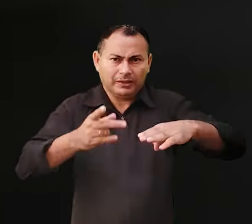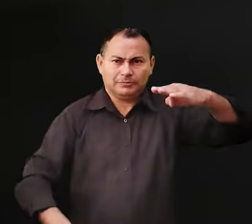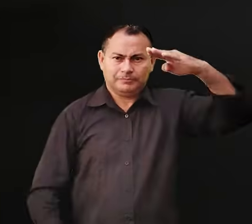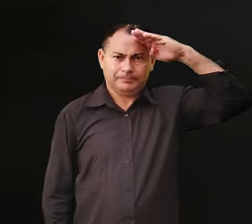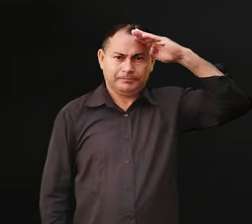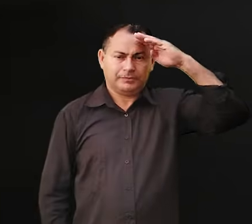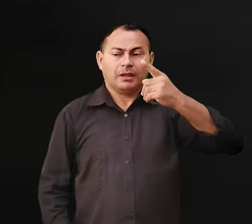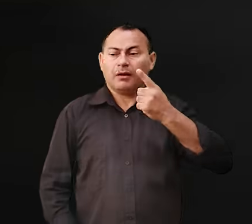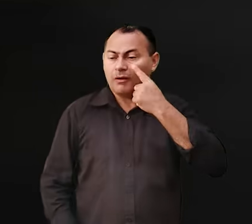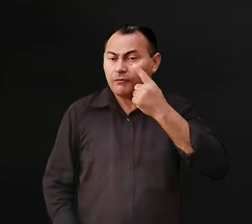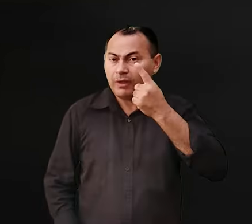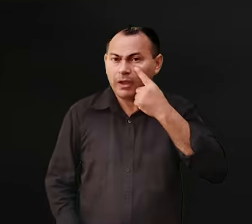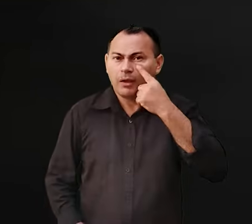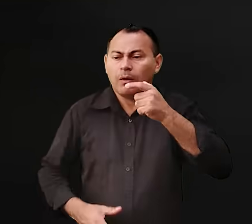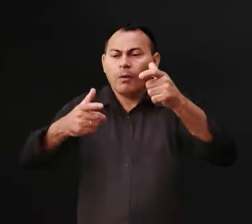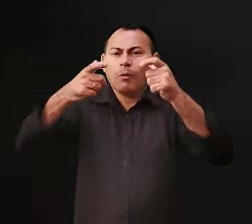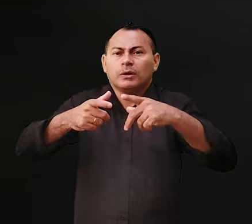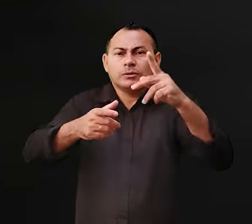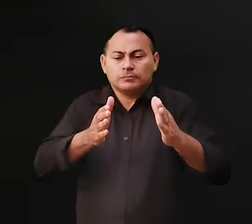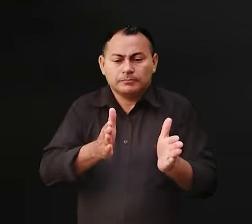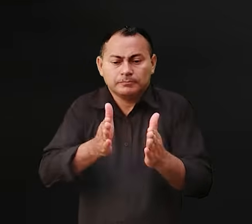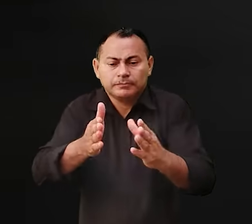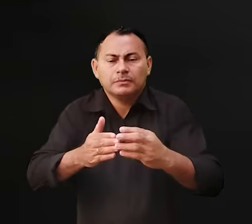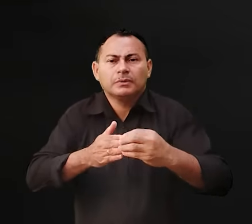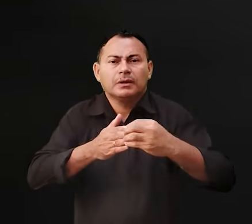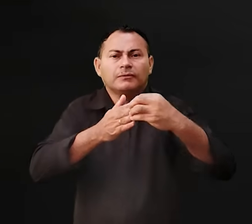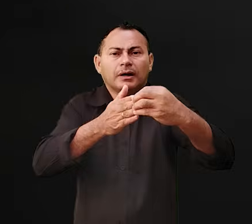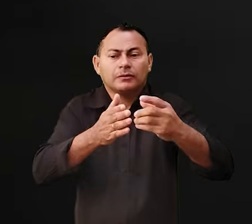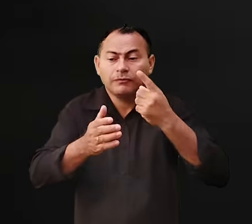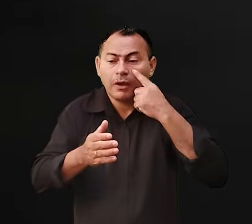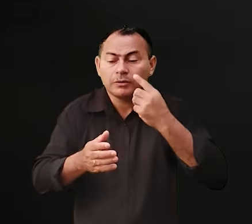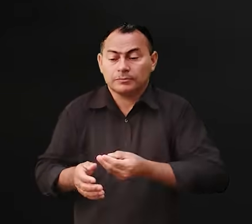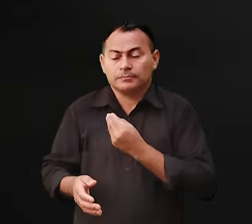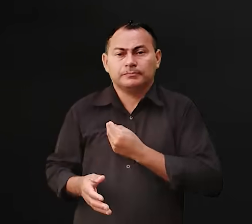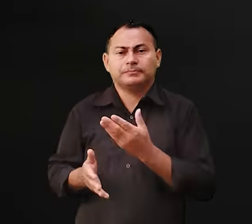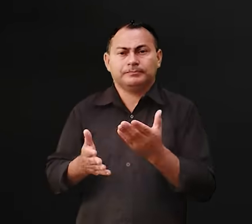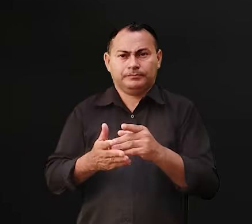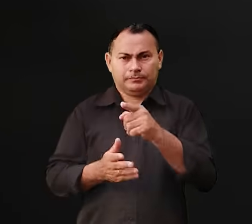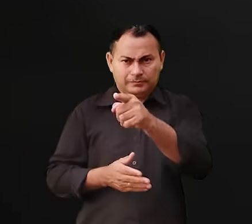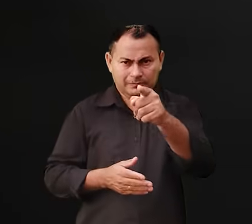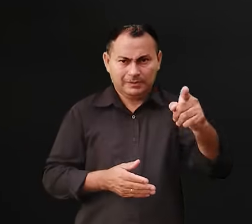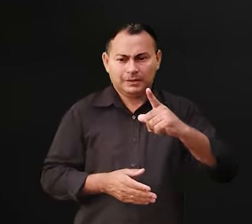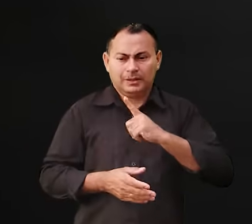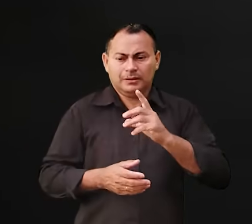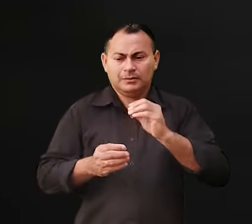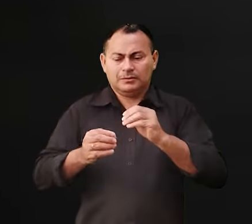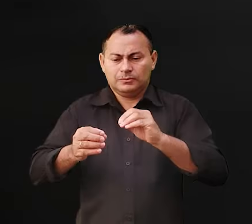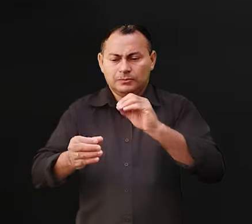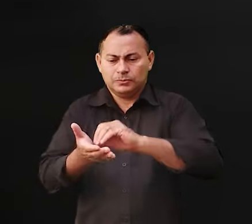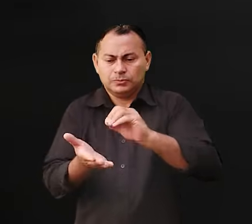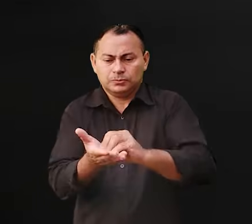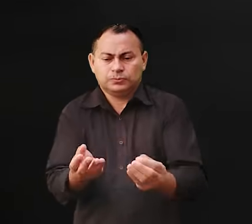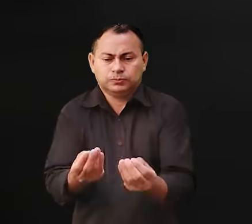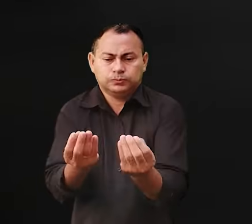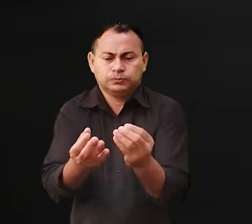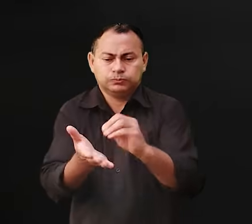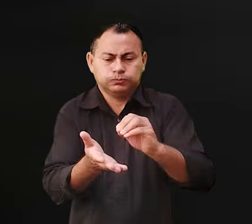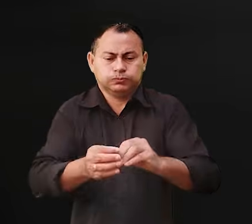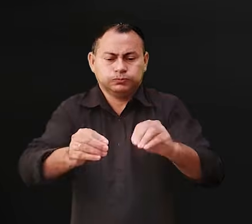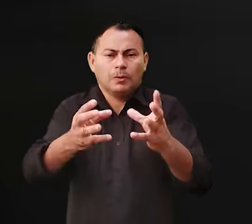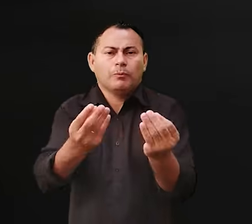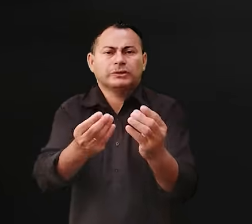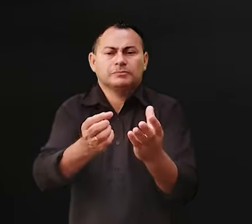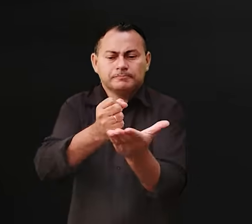dos Exércitos, vejam aonde os seus caminhos os levaram. Vocês têm plantado muito e colhido